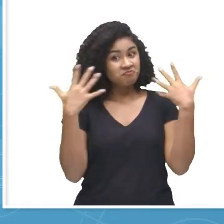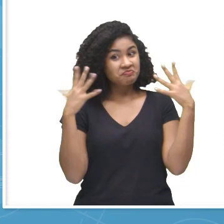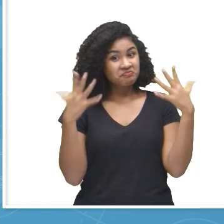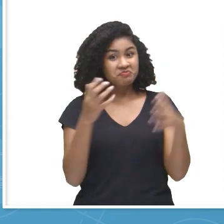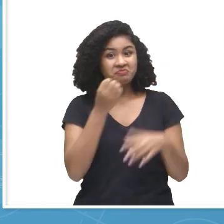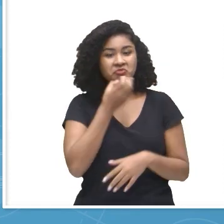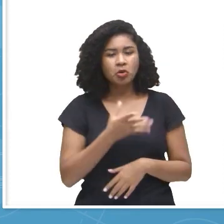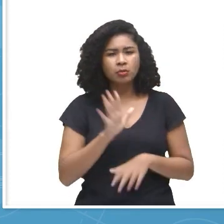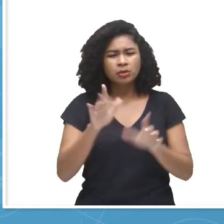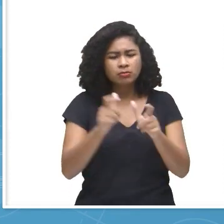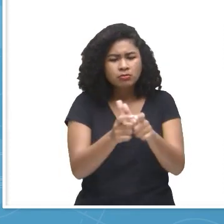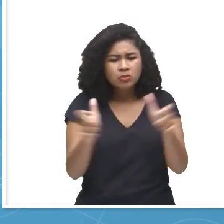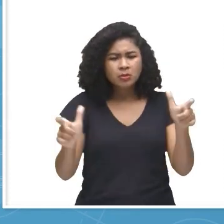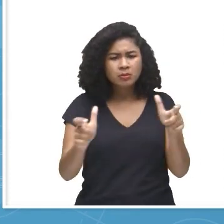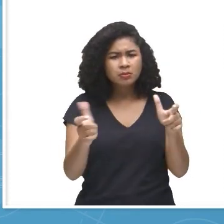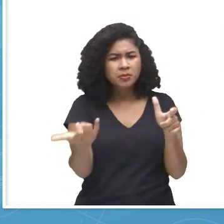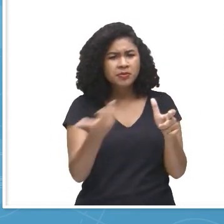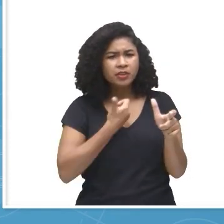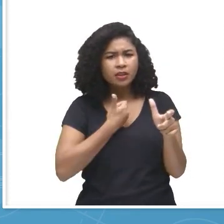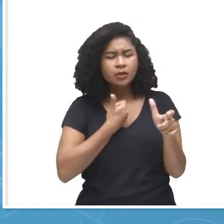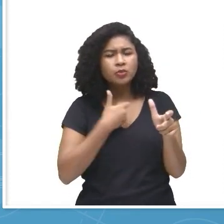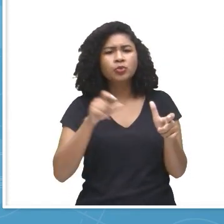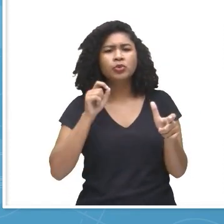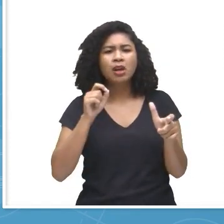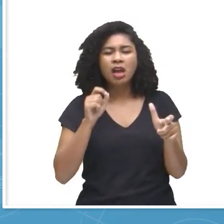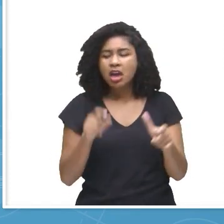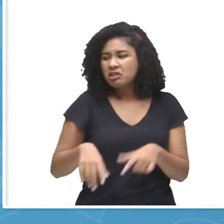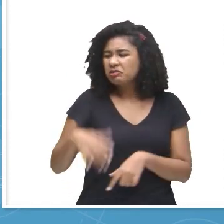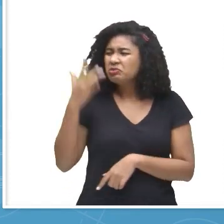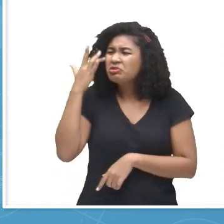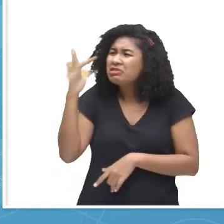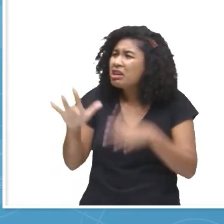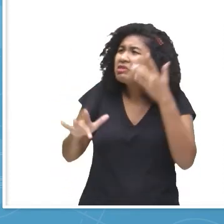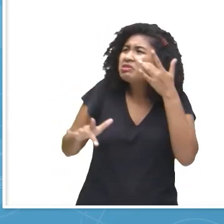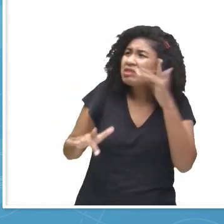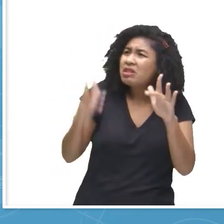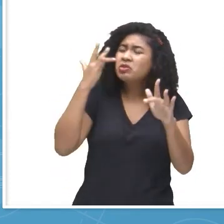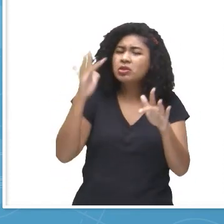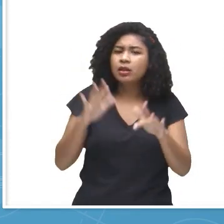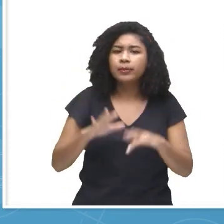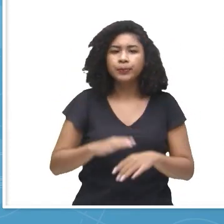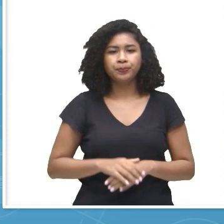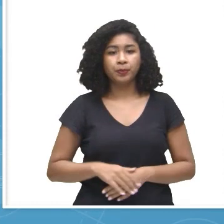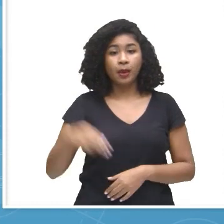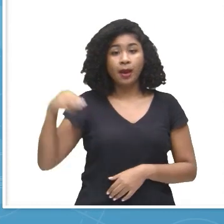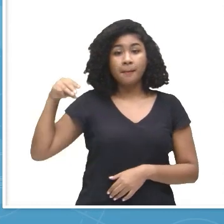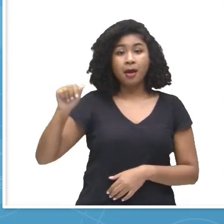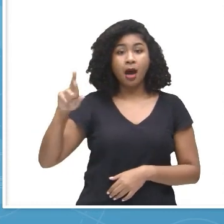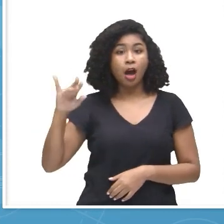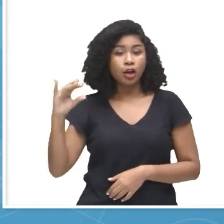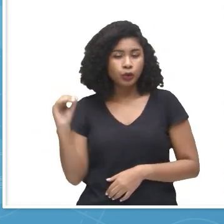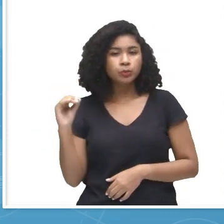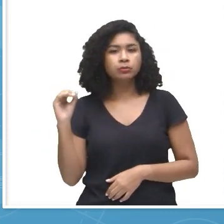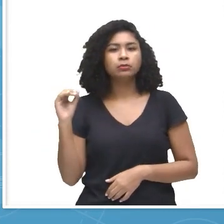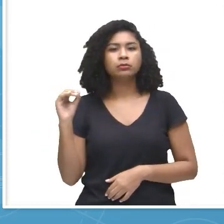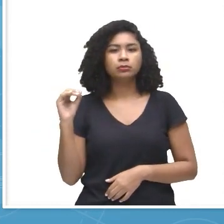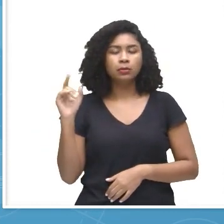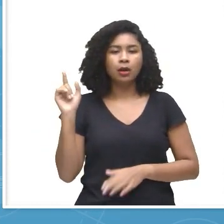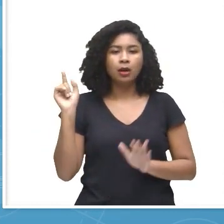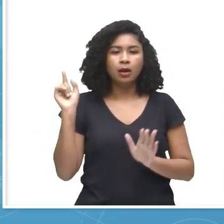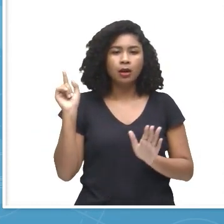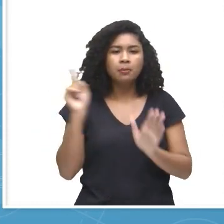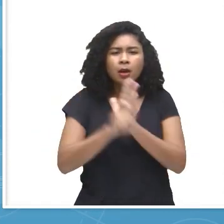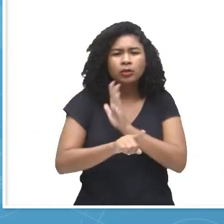né? Aí o Mário perguntou, professora, pode fazer essa propaganda digitalmente? Pode sim, Mário. Então, a gente não falou sobre o